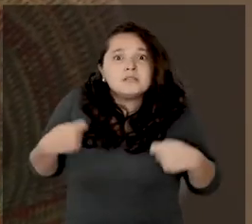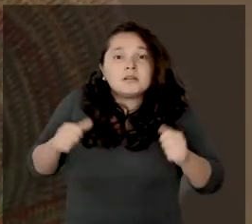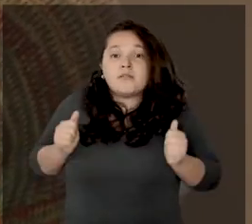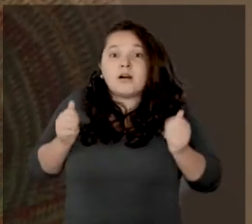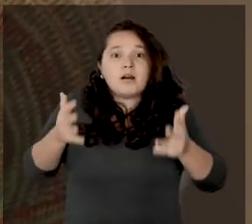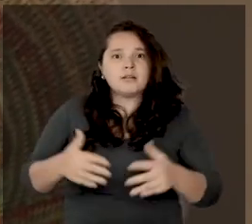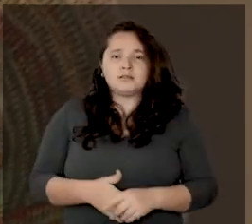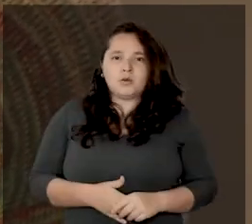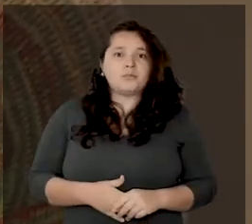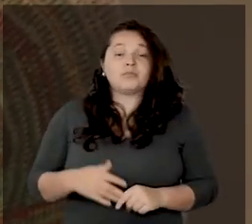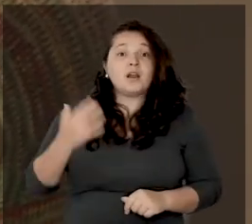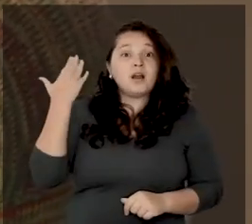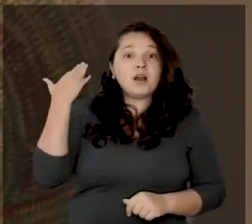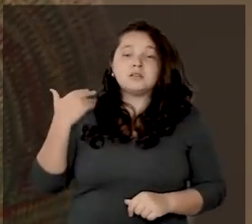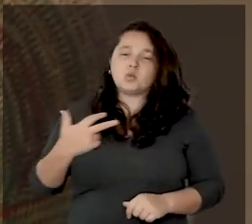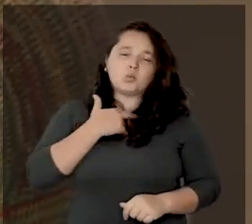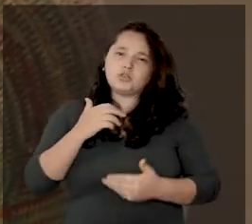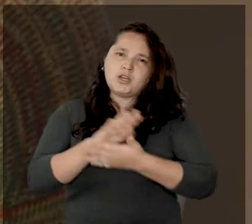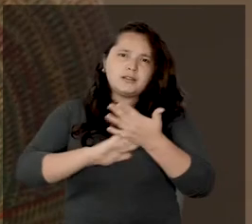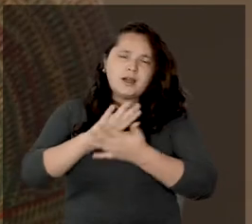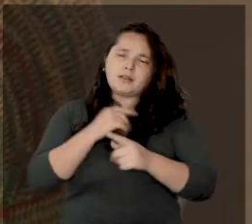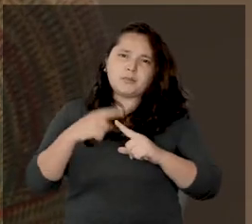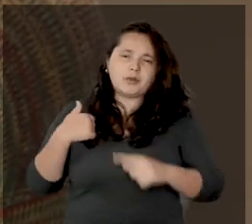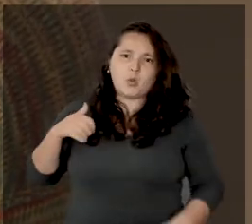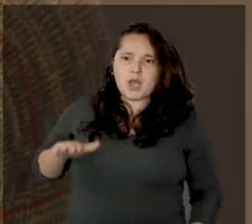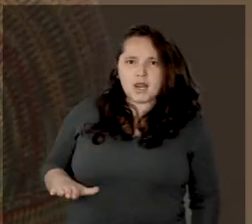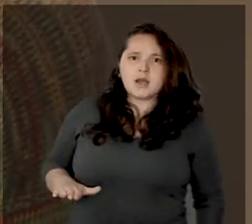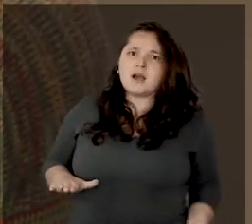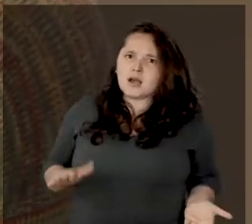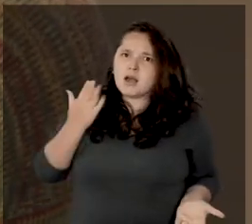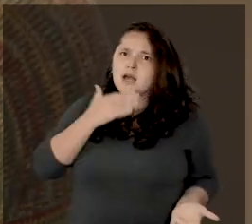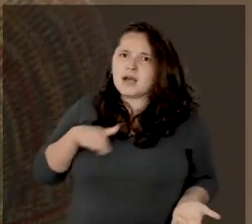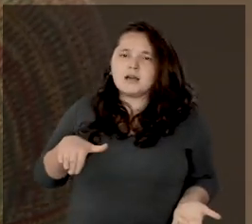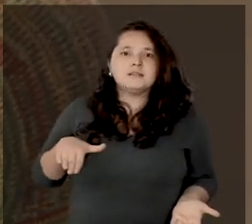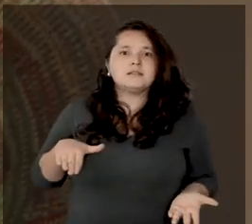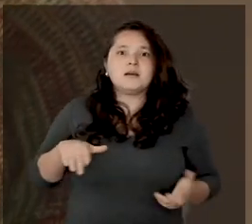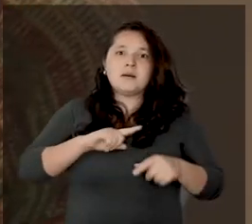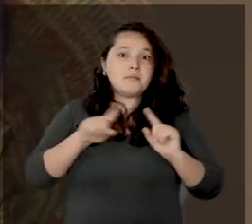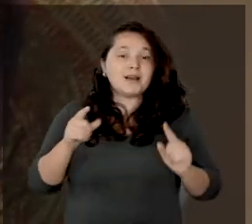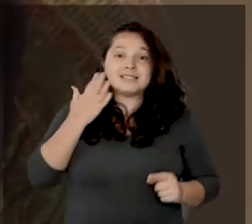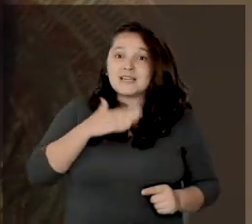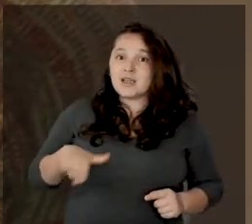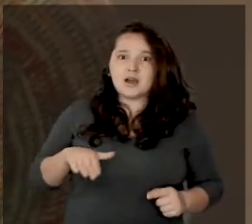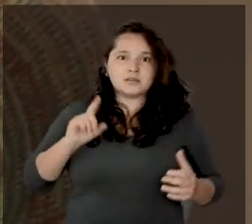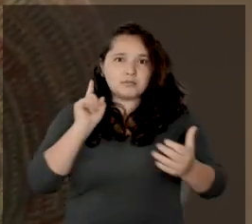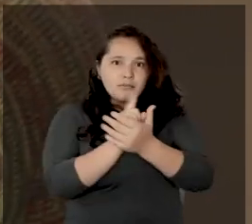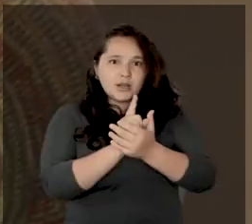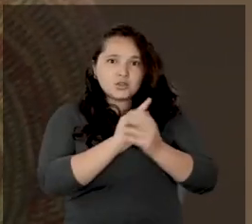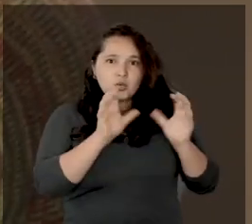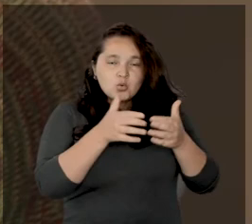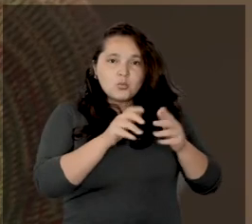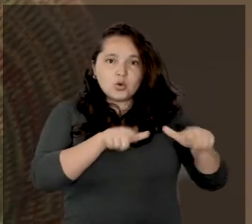era exatamente apenas uma criança e criança, né, não faz parte, em princípio, da luta porque essa é uma coisa dos adultos. E aí eu